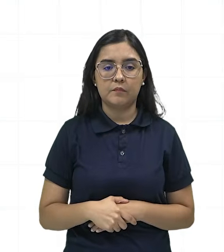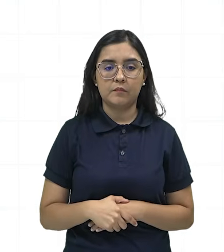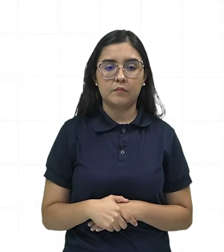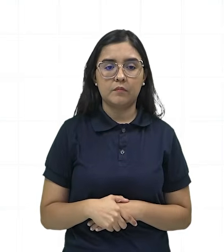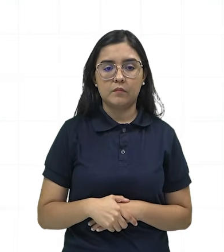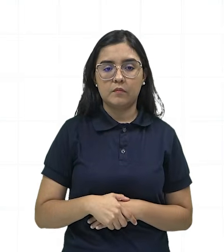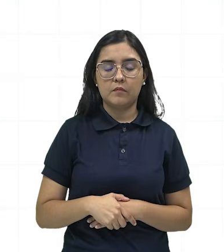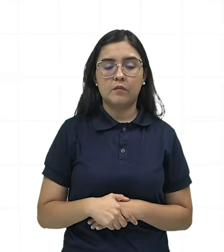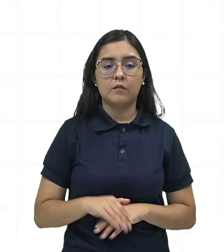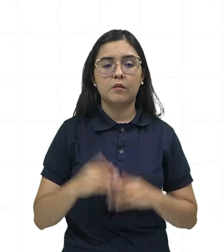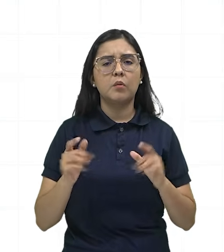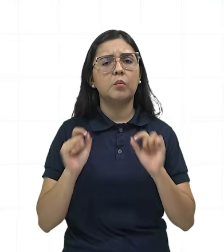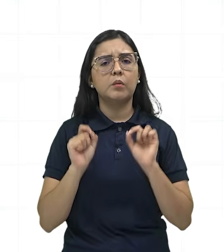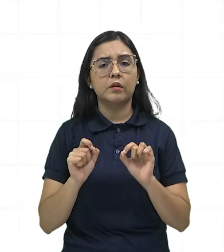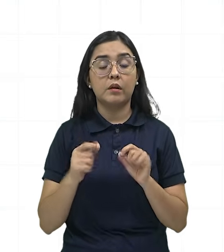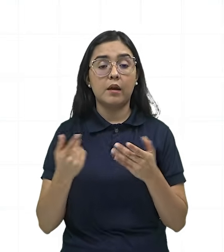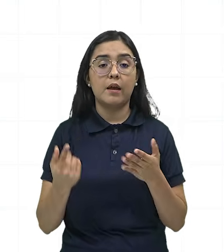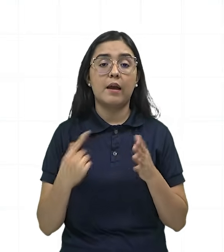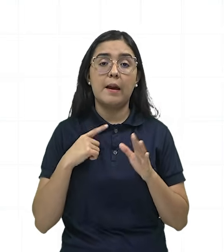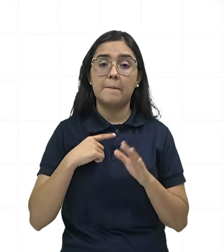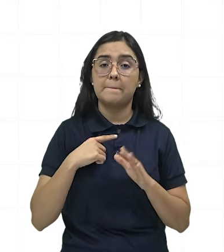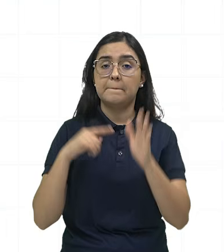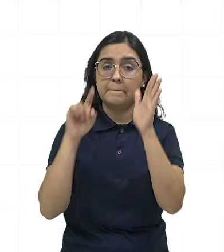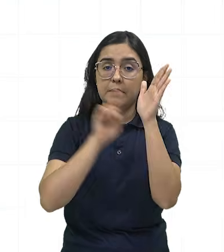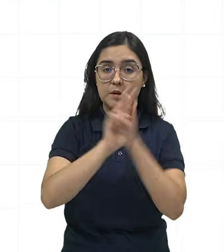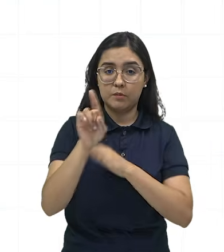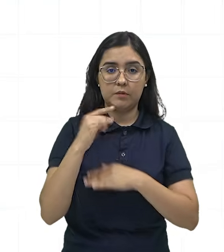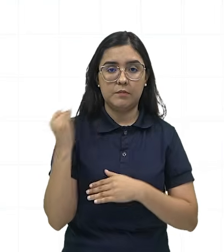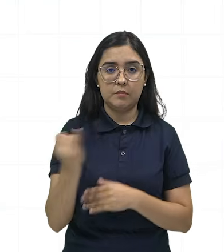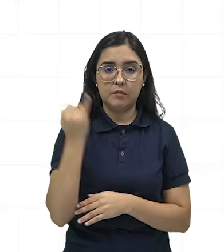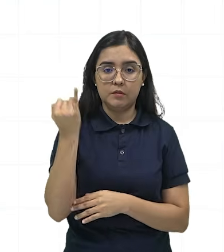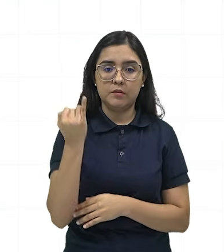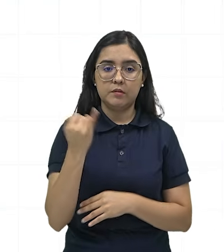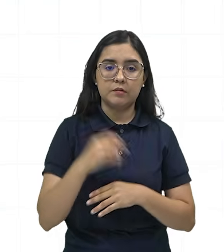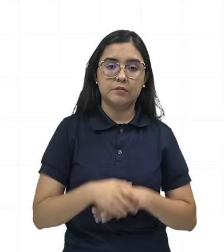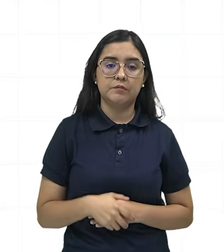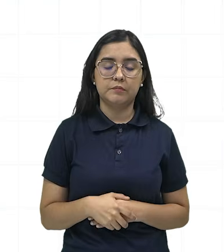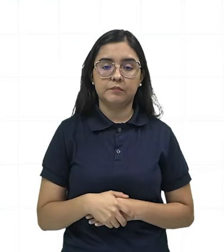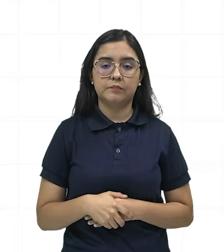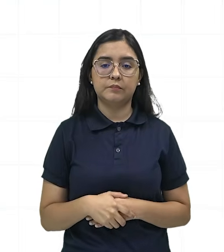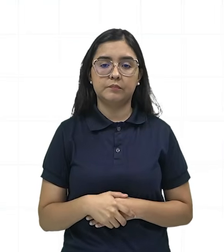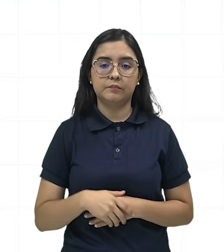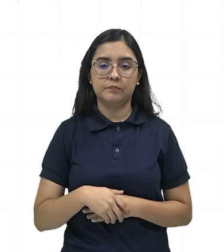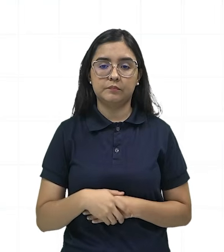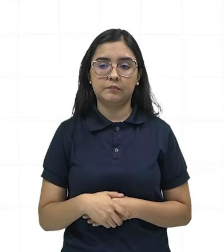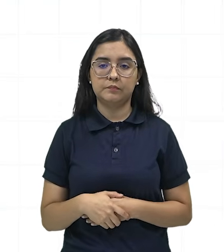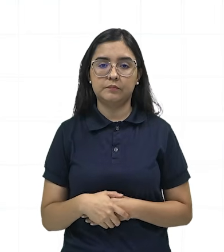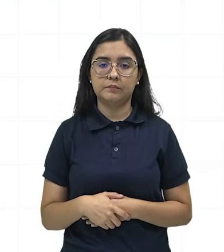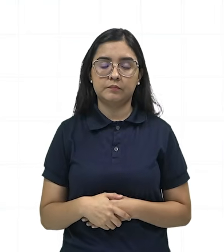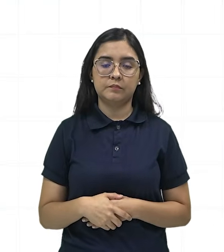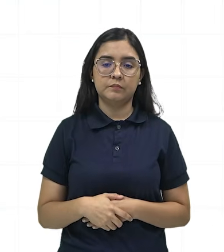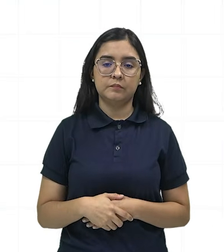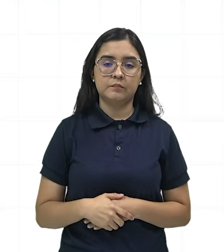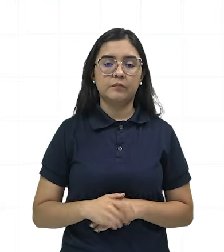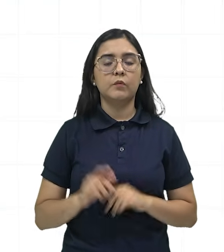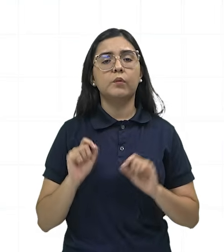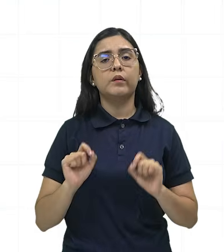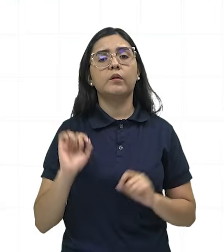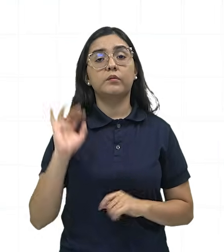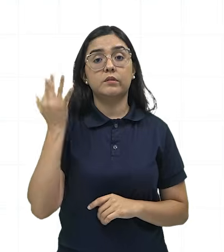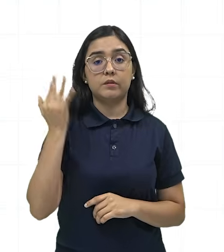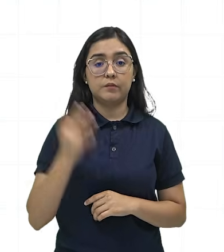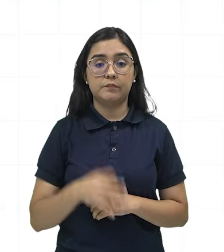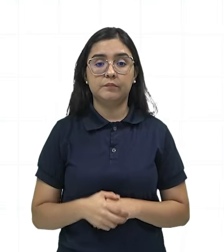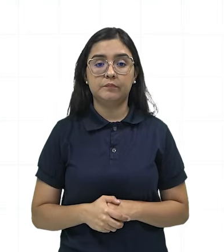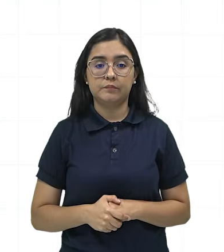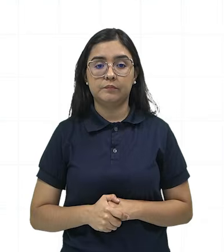que é a pergunta fundamental, né? Porque ela vai responder o que foi que aconteceu, né?